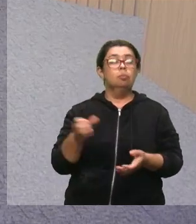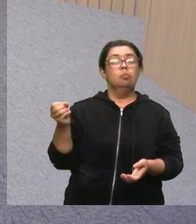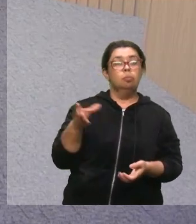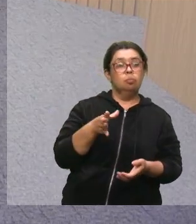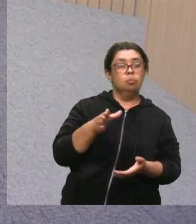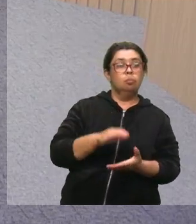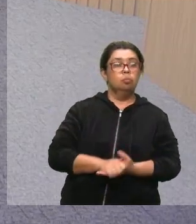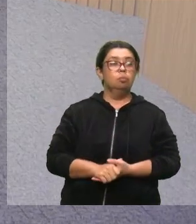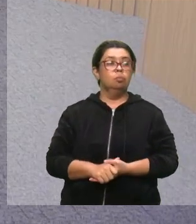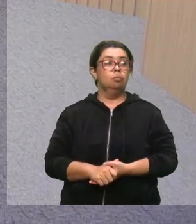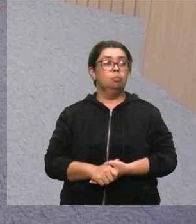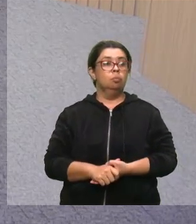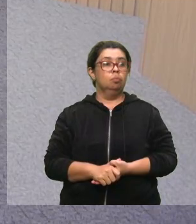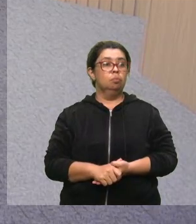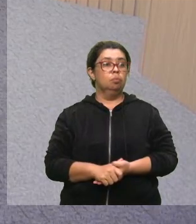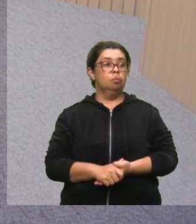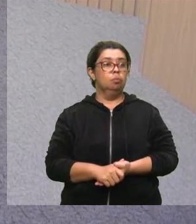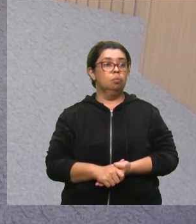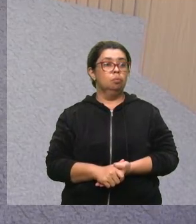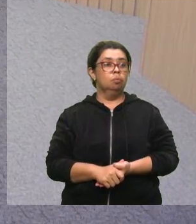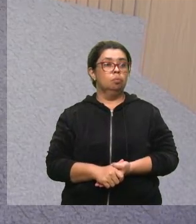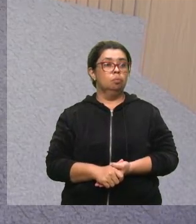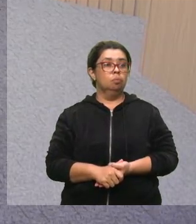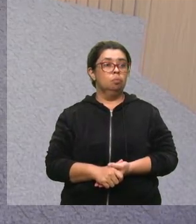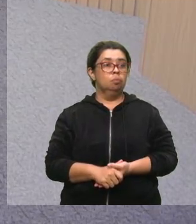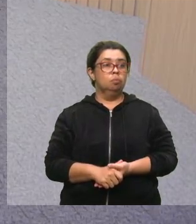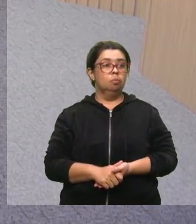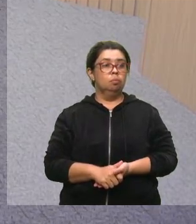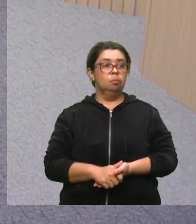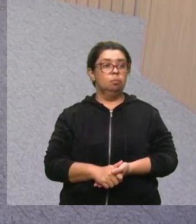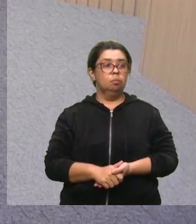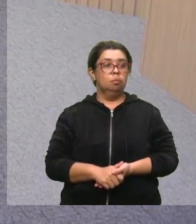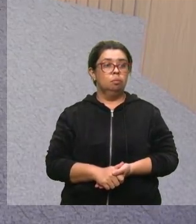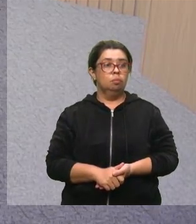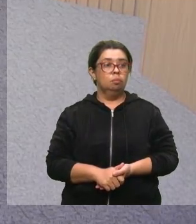Aí depende do...